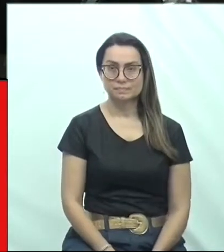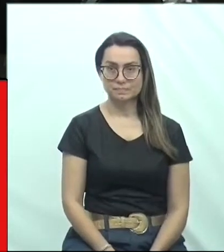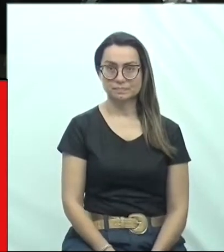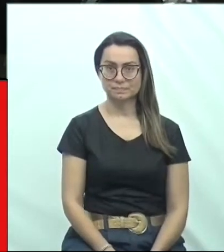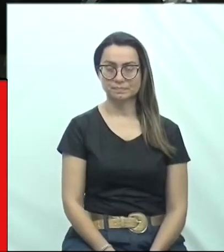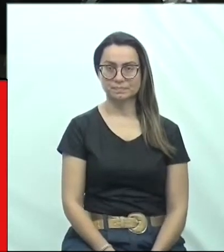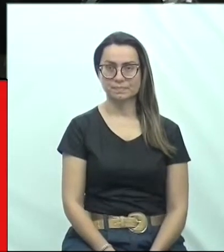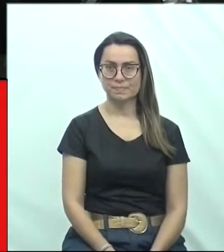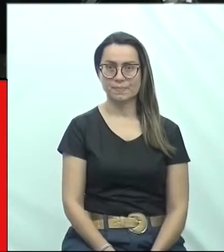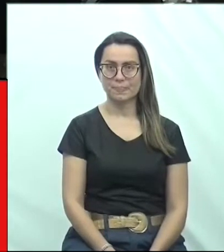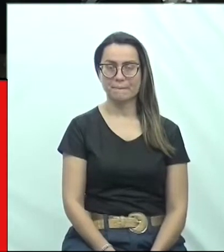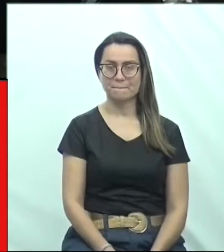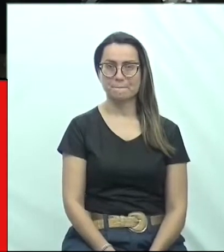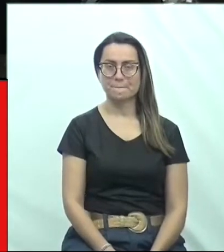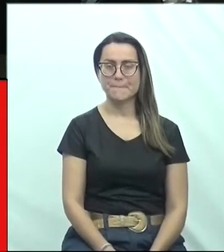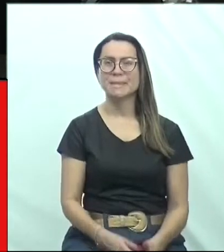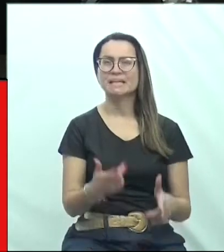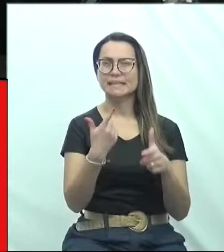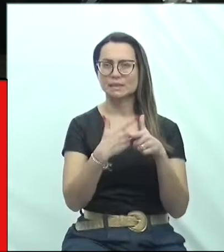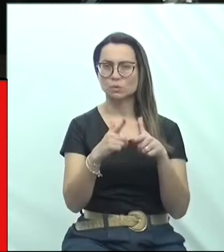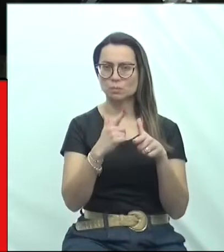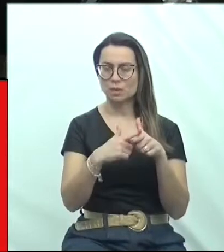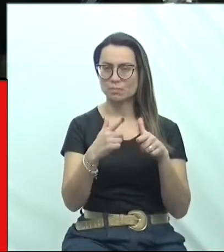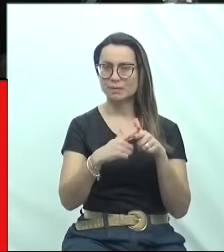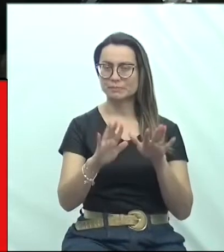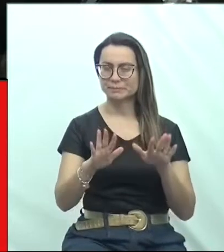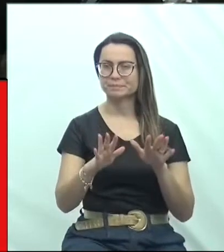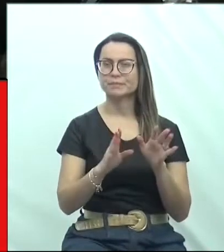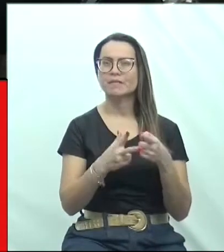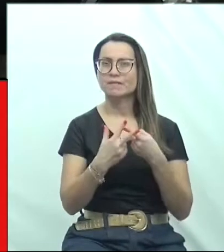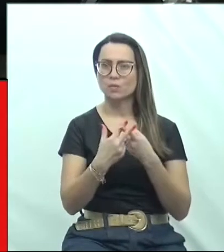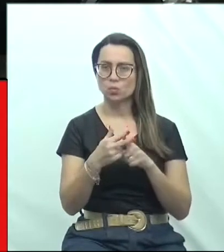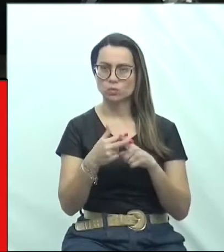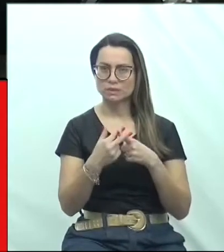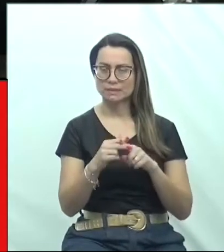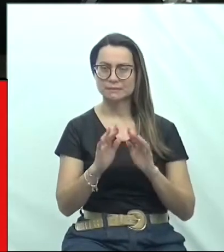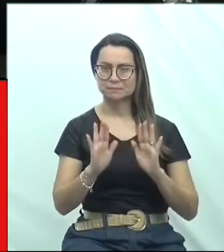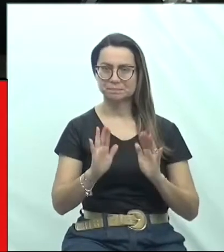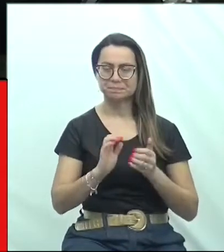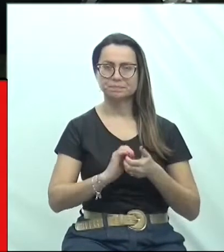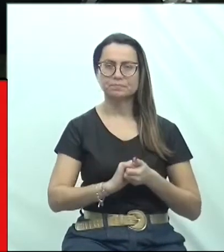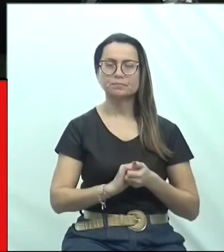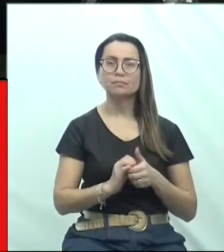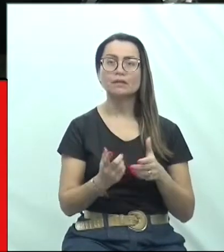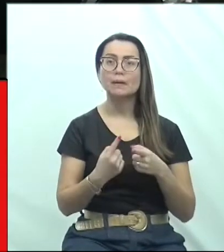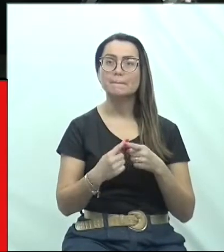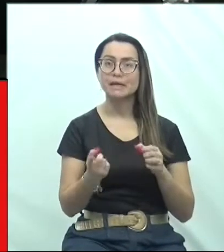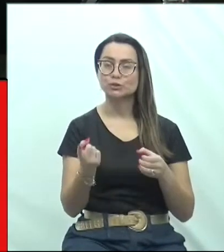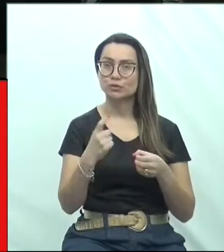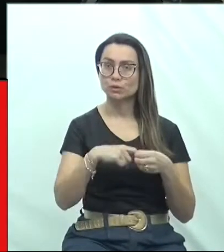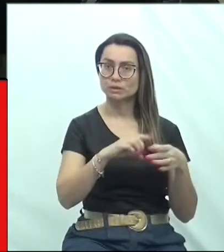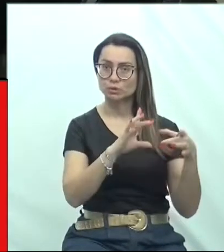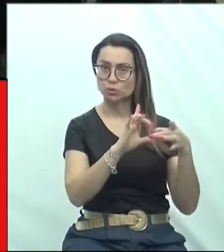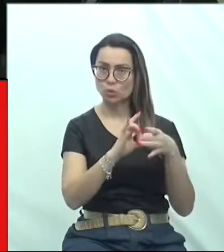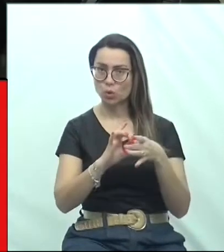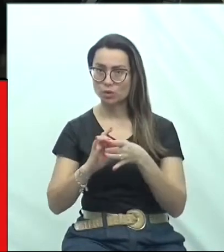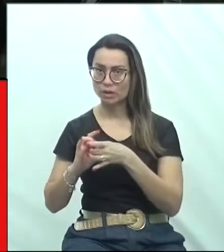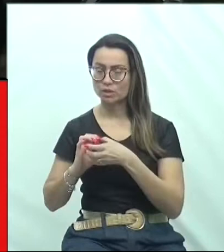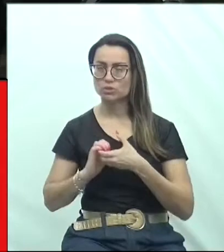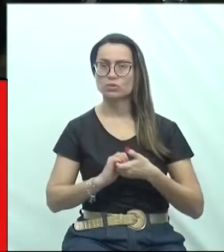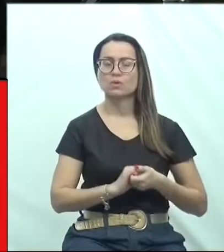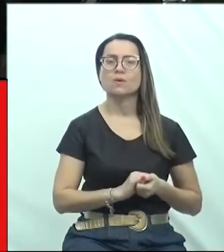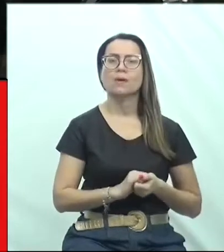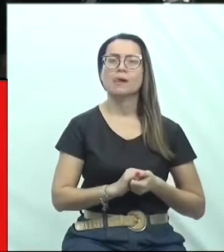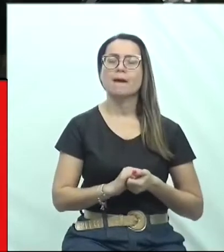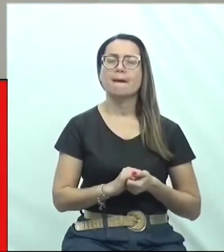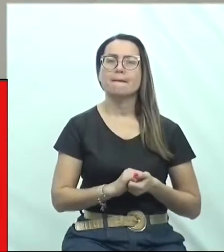unidade, 20 ml à volta. Uhum. É uma coisa, assim, é ínfima. Eu vou falar a palavra ínfima,